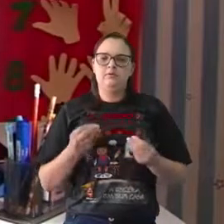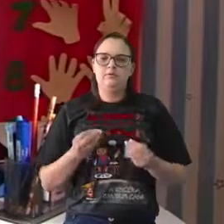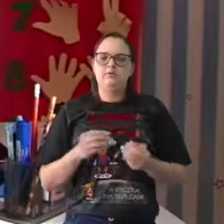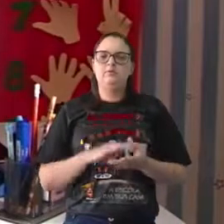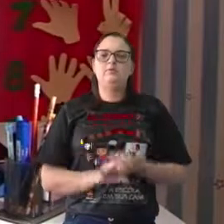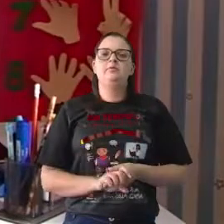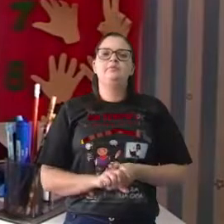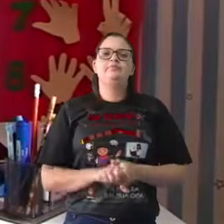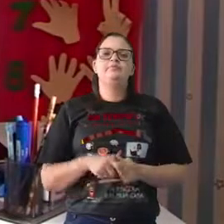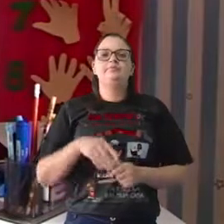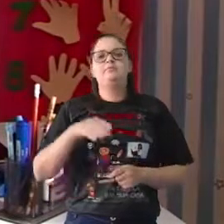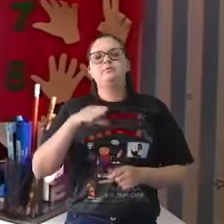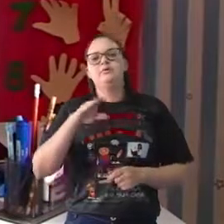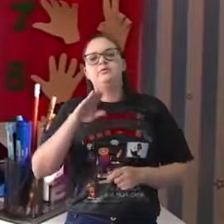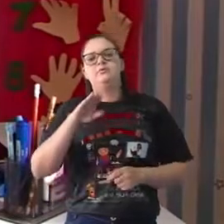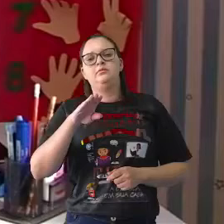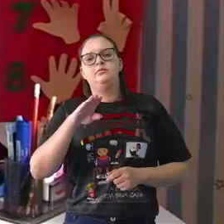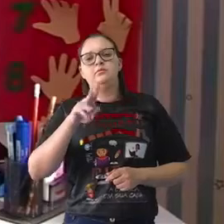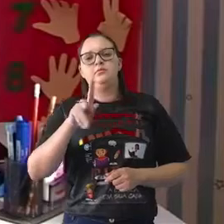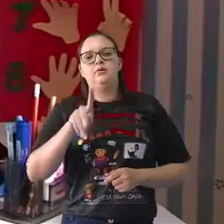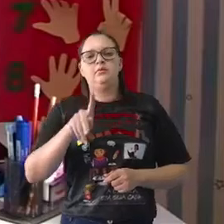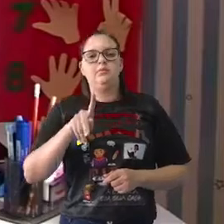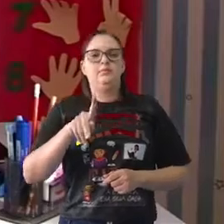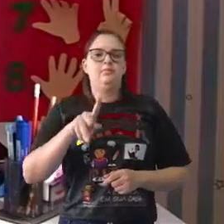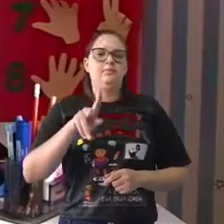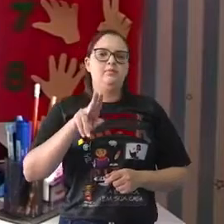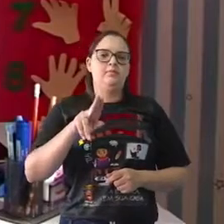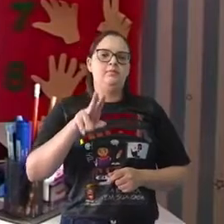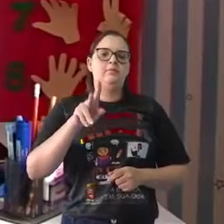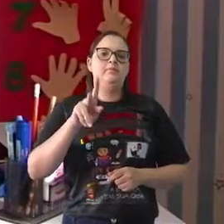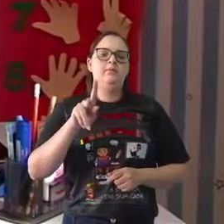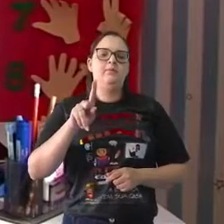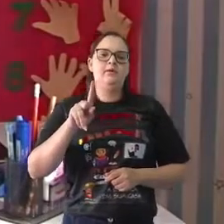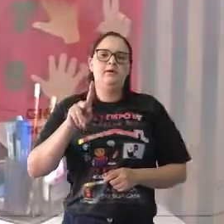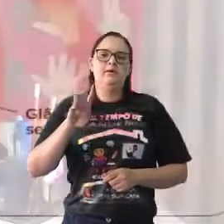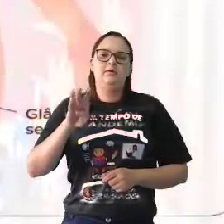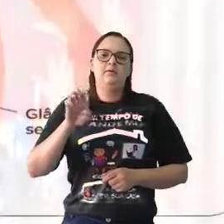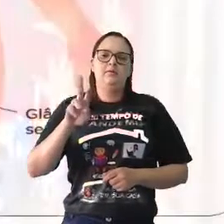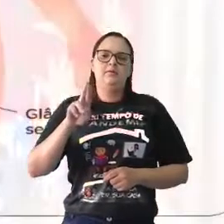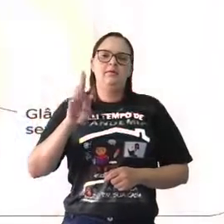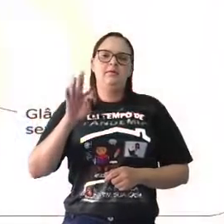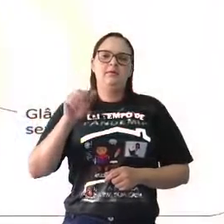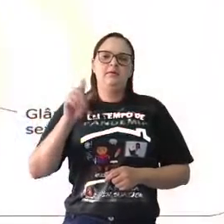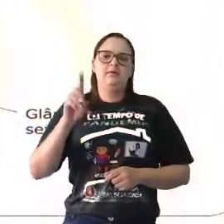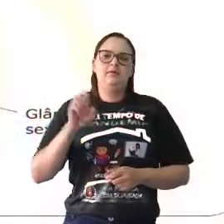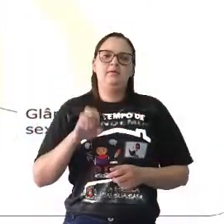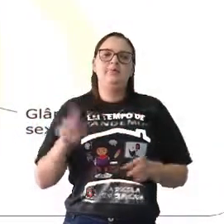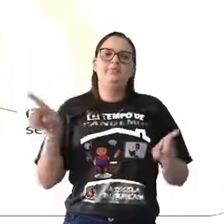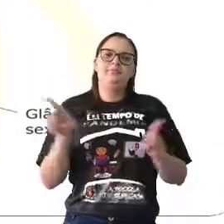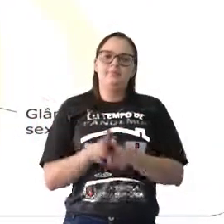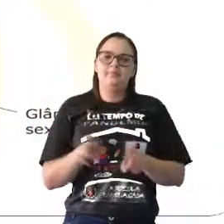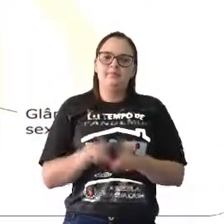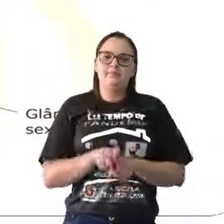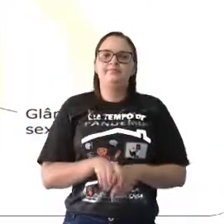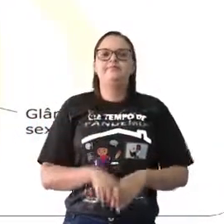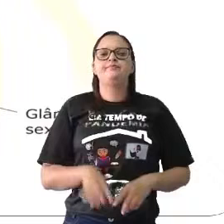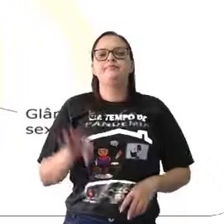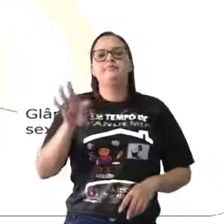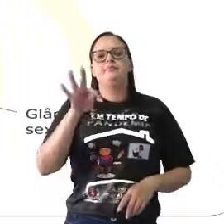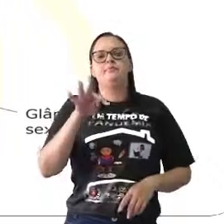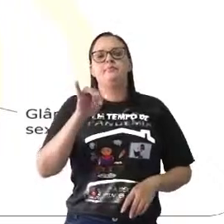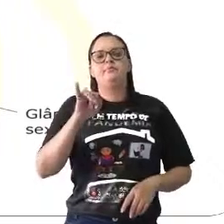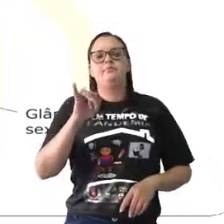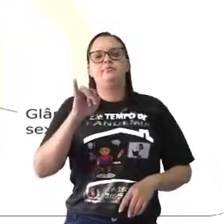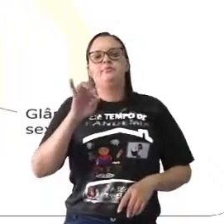para ocasionar esse crescimento acelerado. A tireoide, ela fica localizada aqui na região